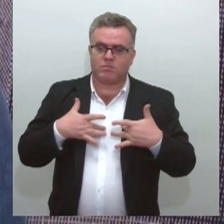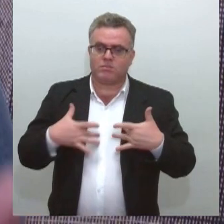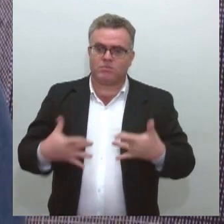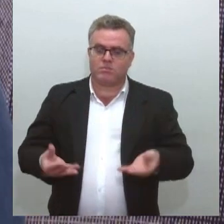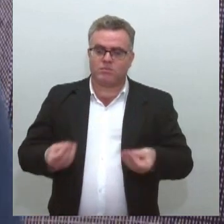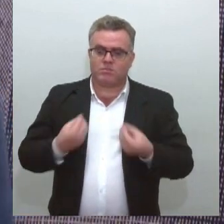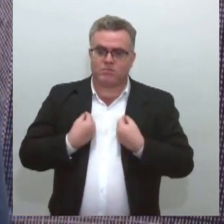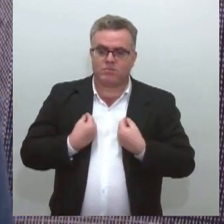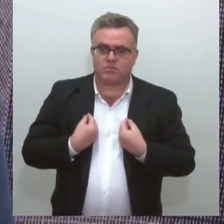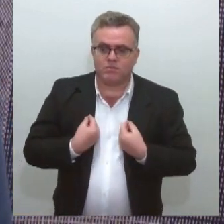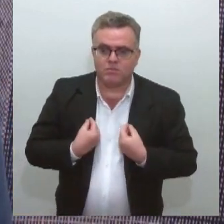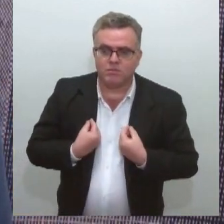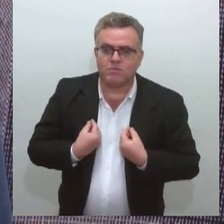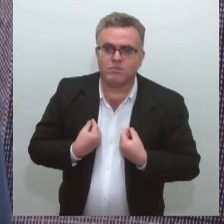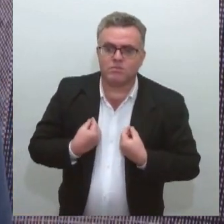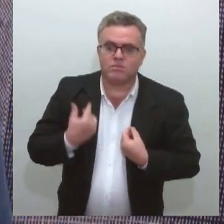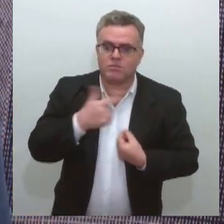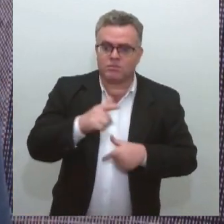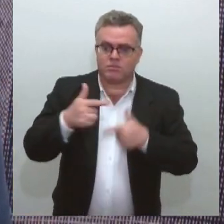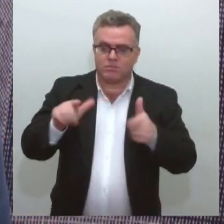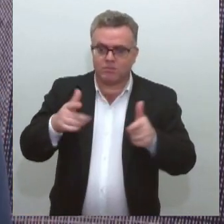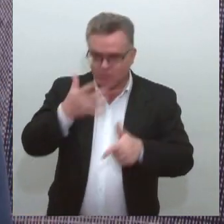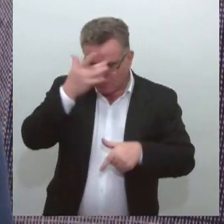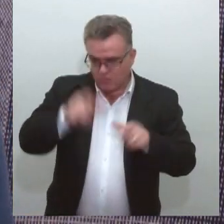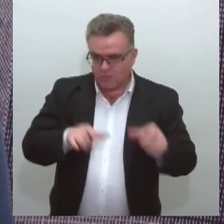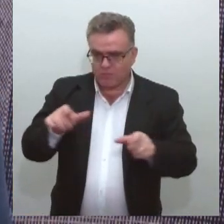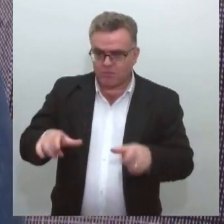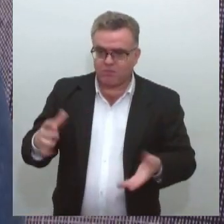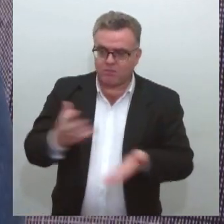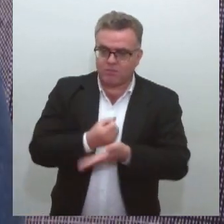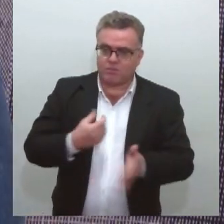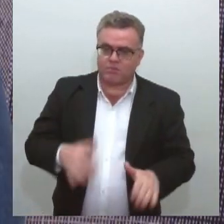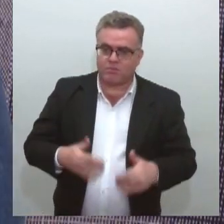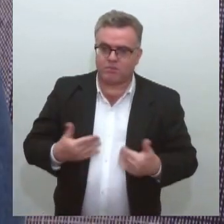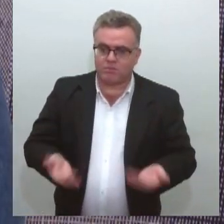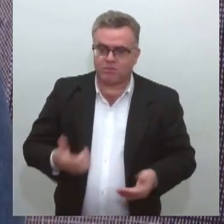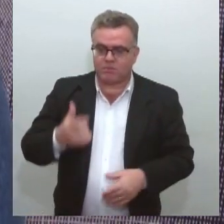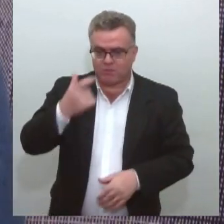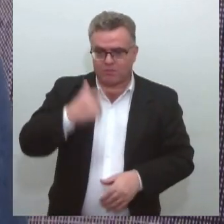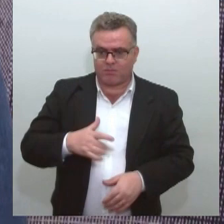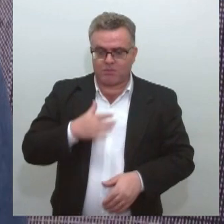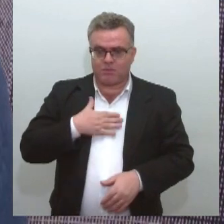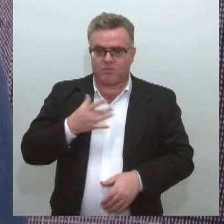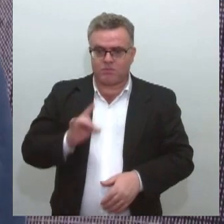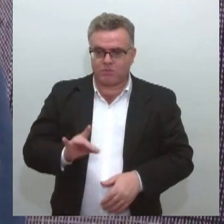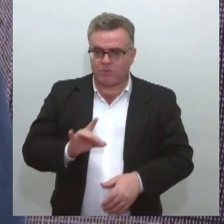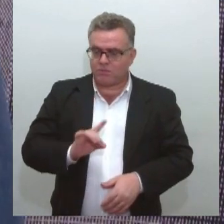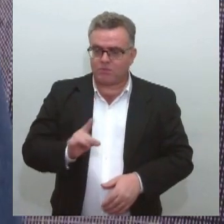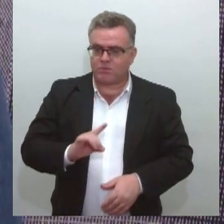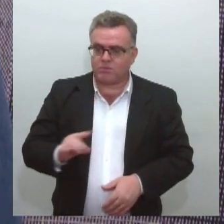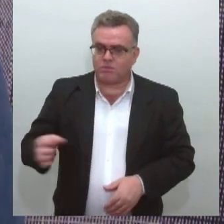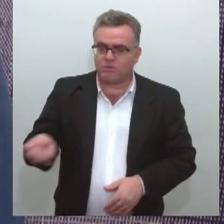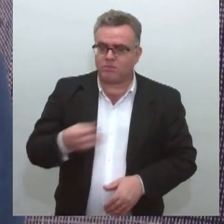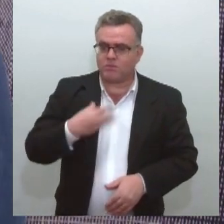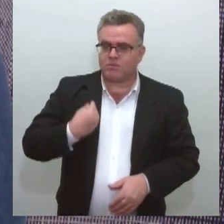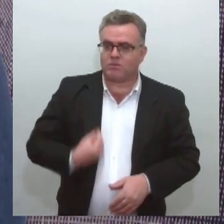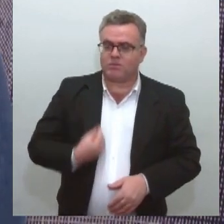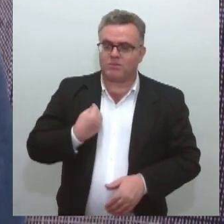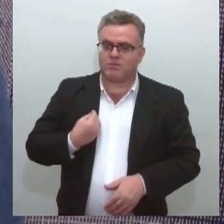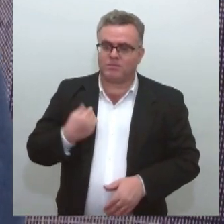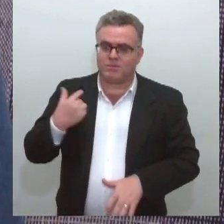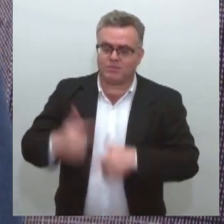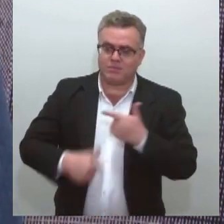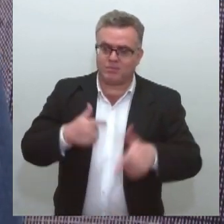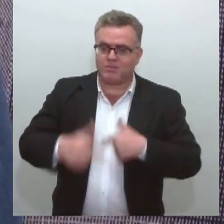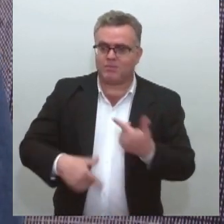para outras pessoas também, que ele salvou a vida, não só foi a minha. E hoje eu estou aqui com uma nova vida, com vitória, certo? Não dependo